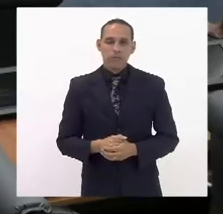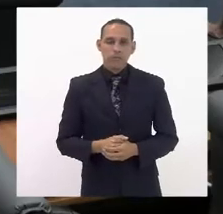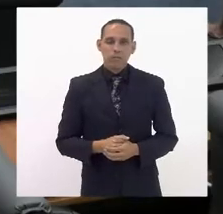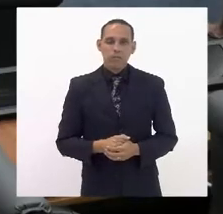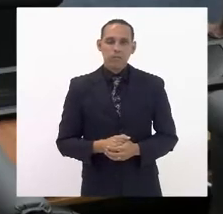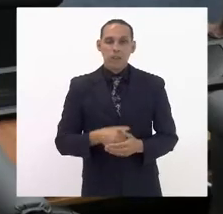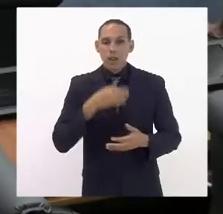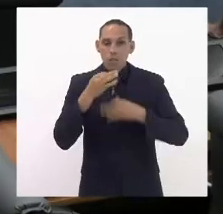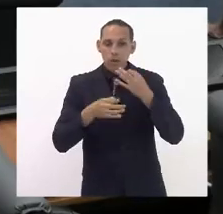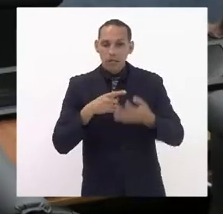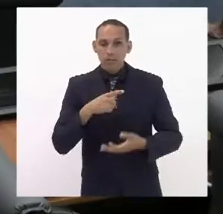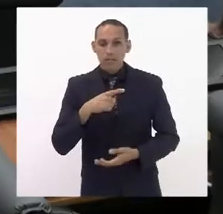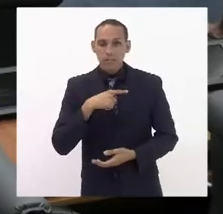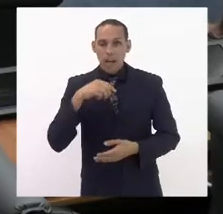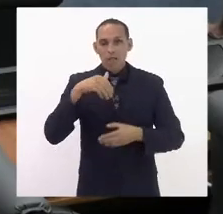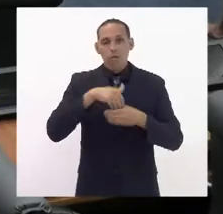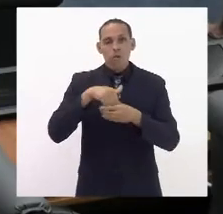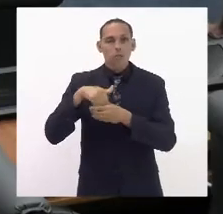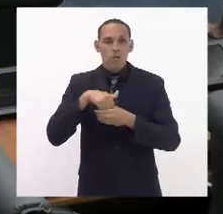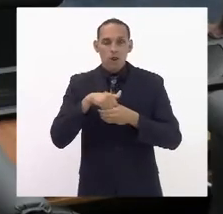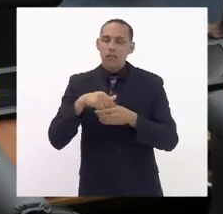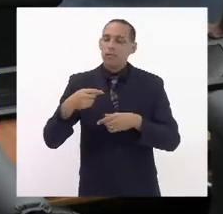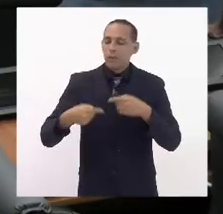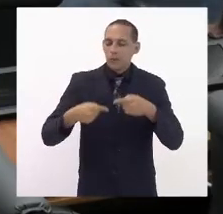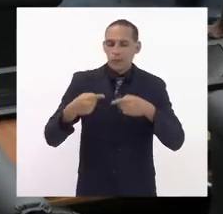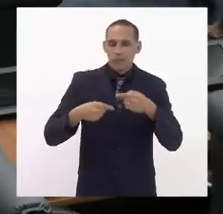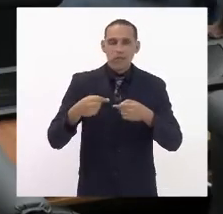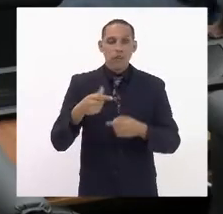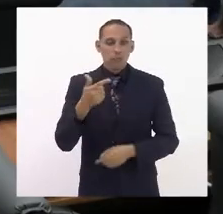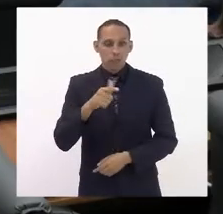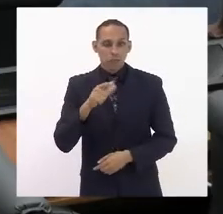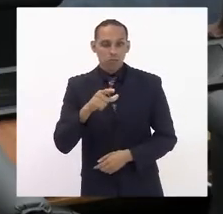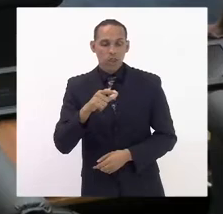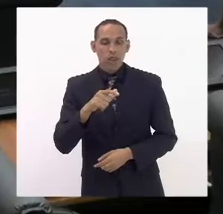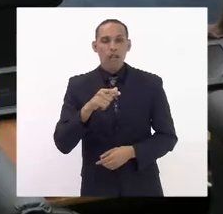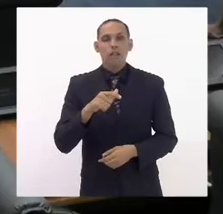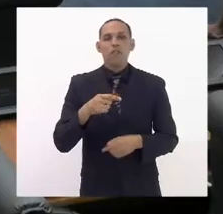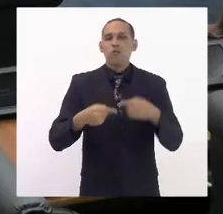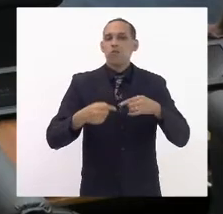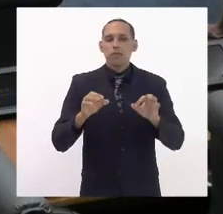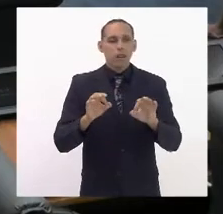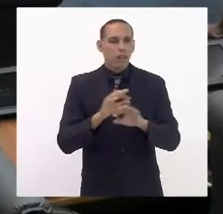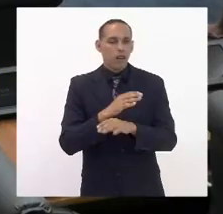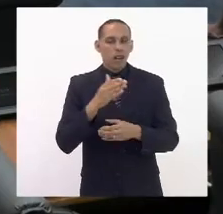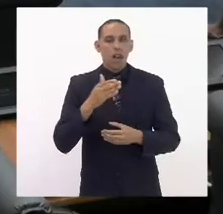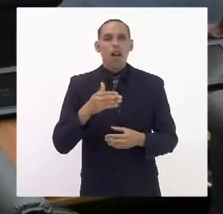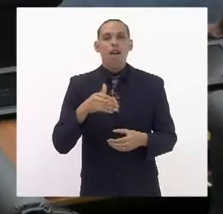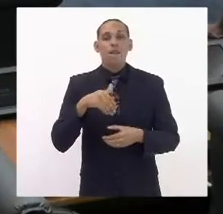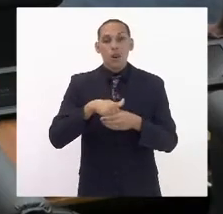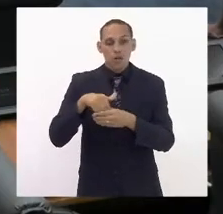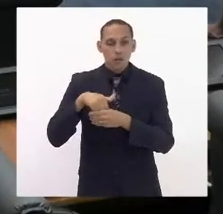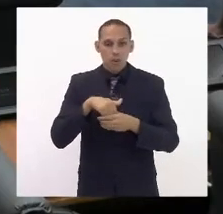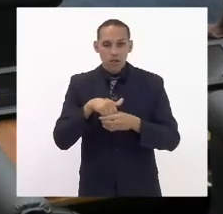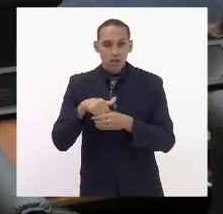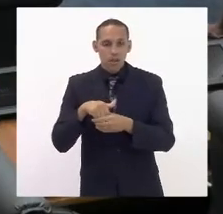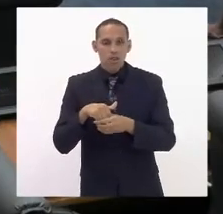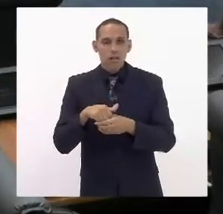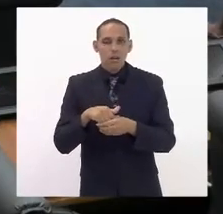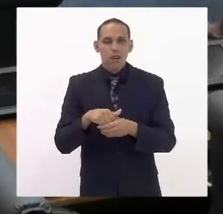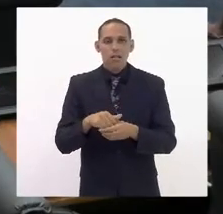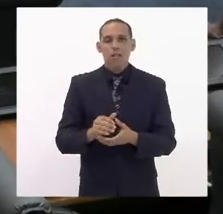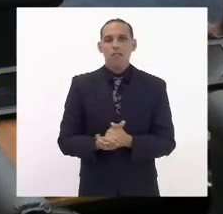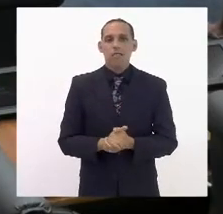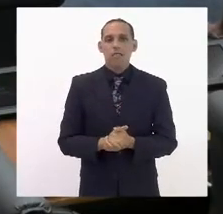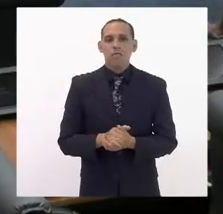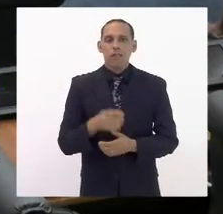Os pareceres emitidos em votação, em discussão. Não havendo que queira discutir, encerra a discussão. Em votação, o parecer, deputado Márcio, com